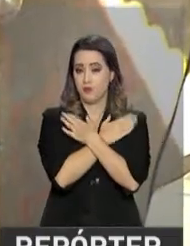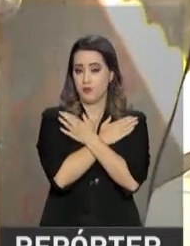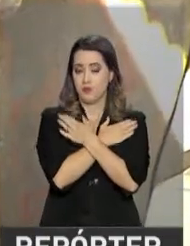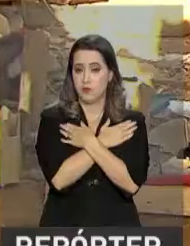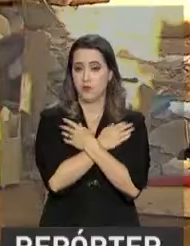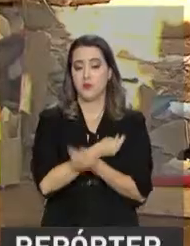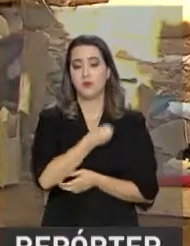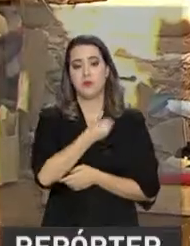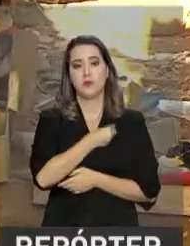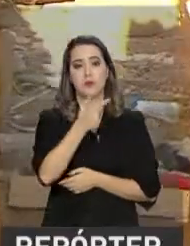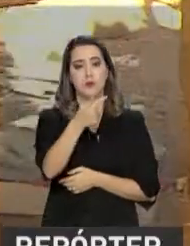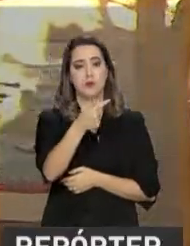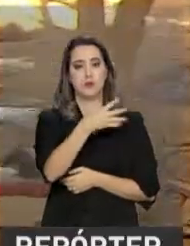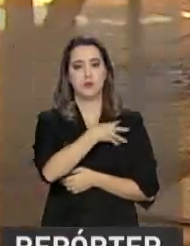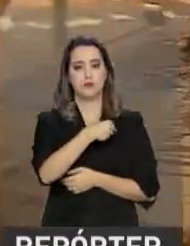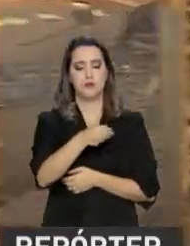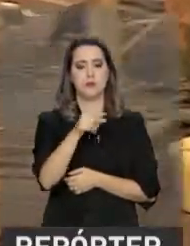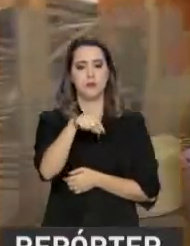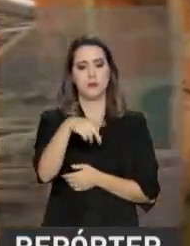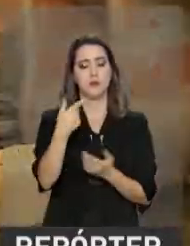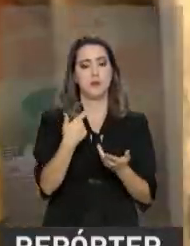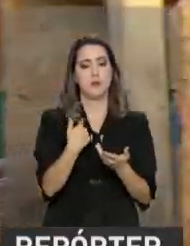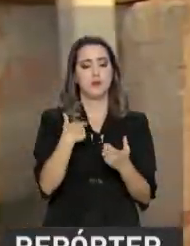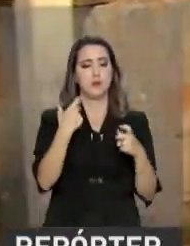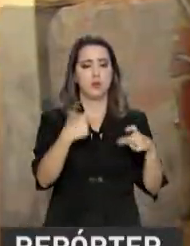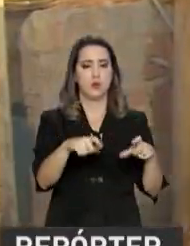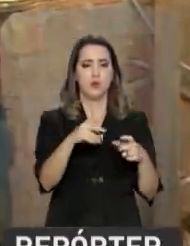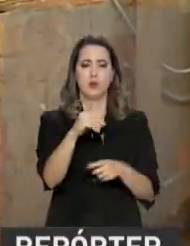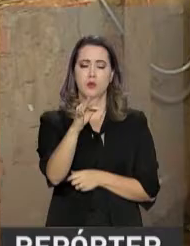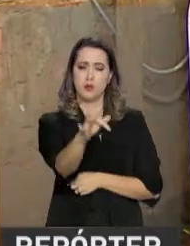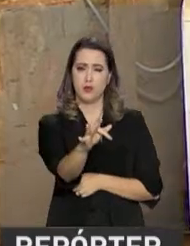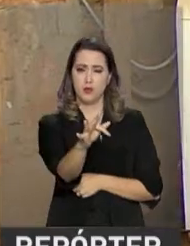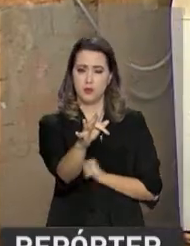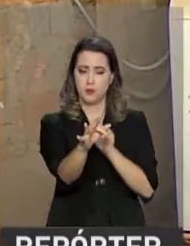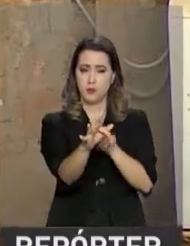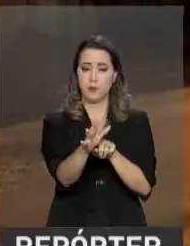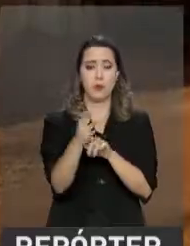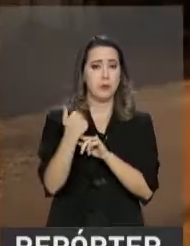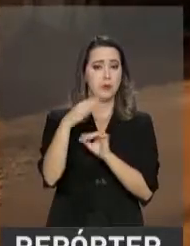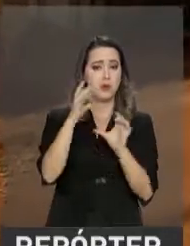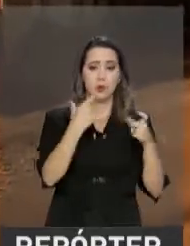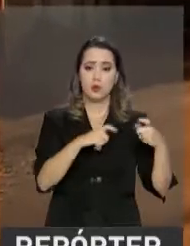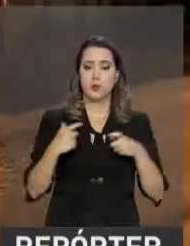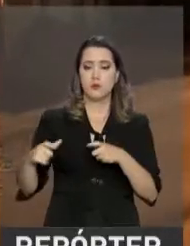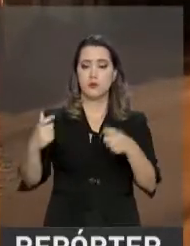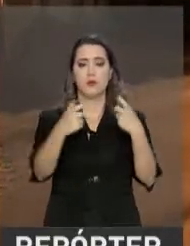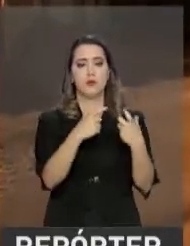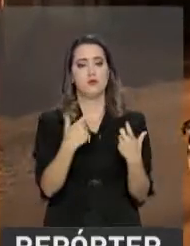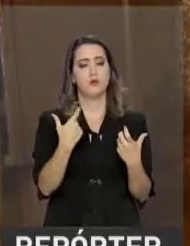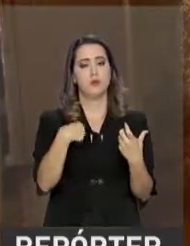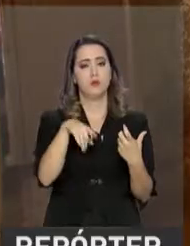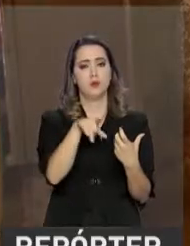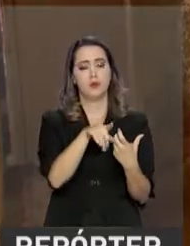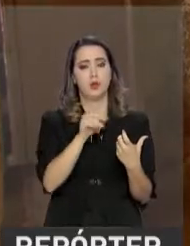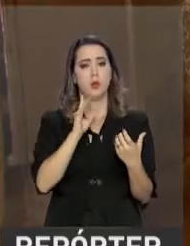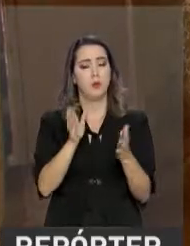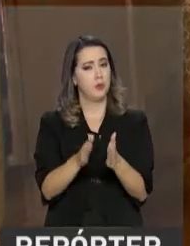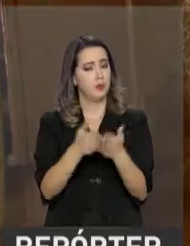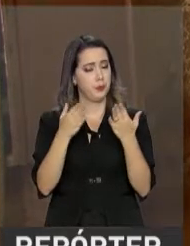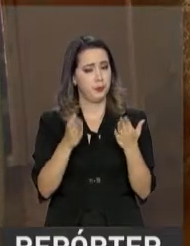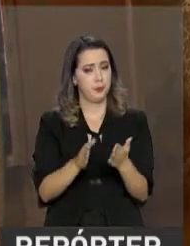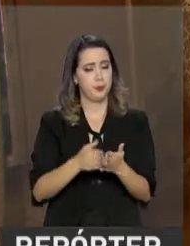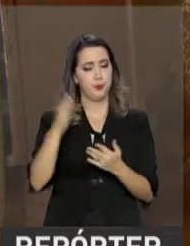ela mora com os sete filhos no sol nascente distrito federal uma das maiores favelas do brasil e hoje o